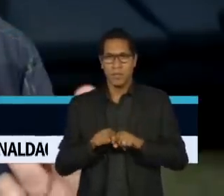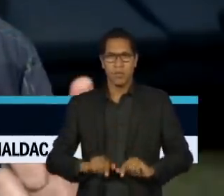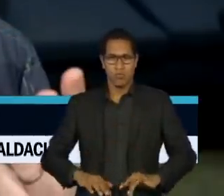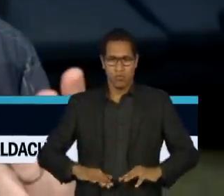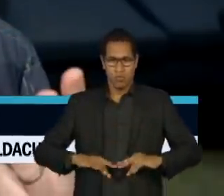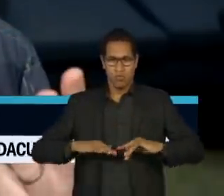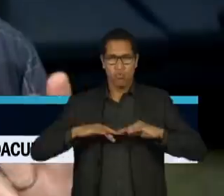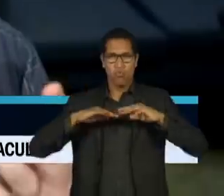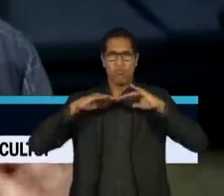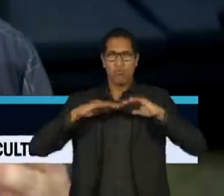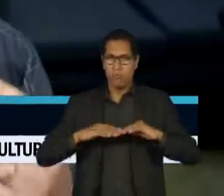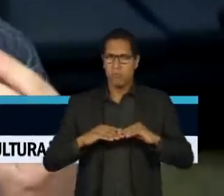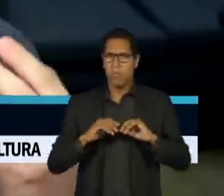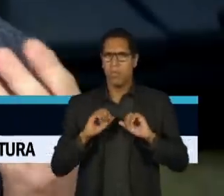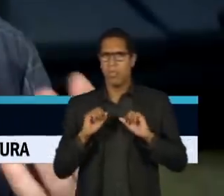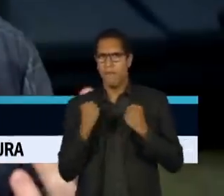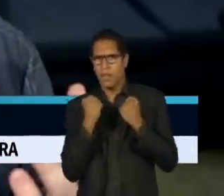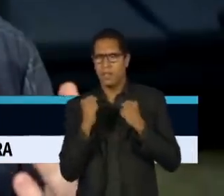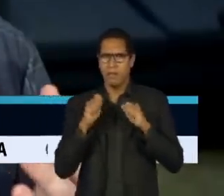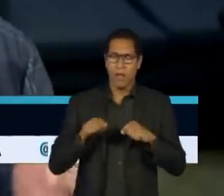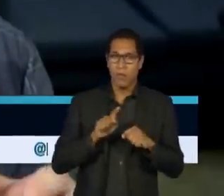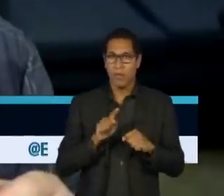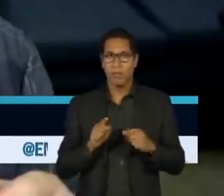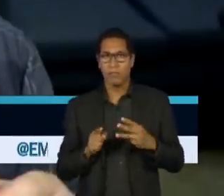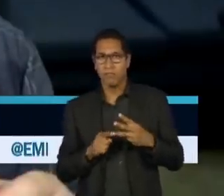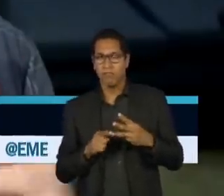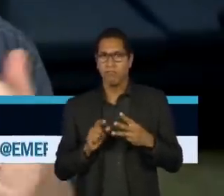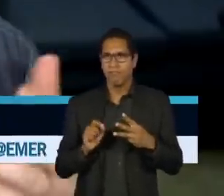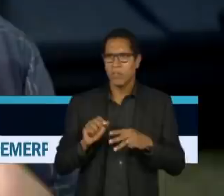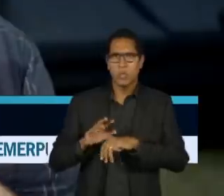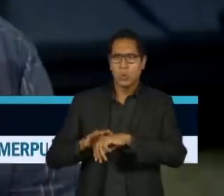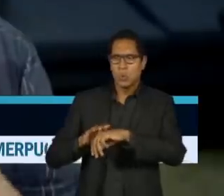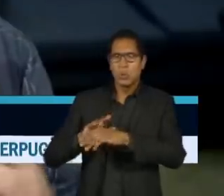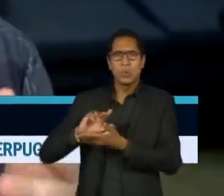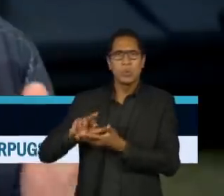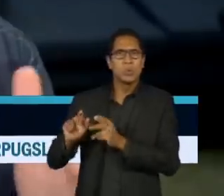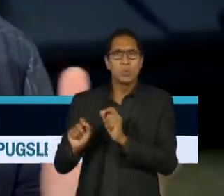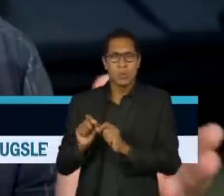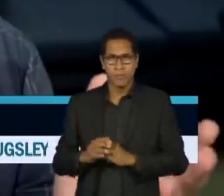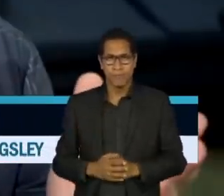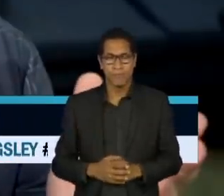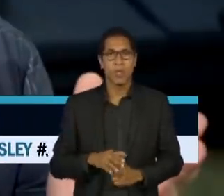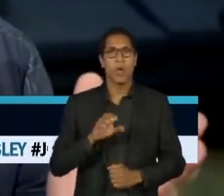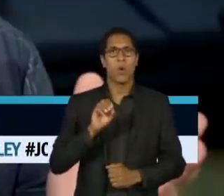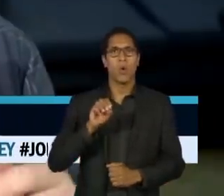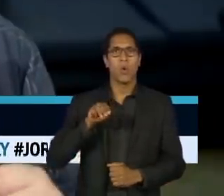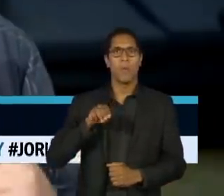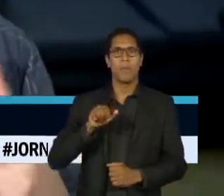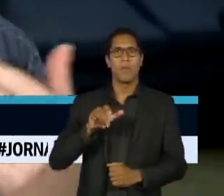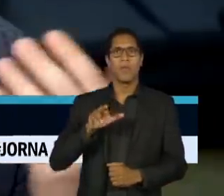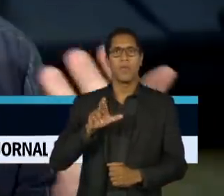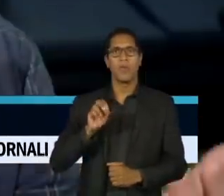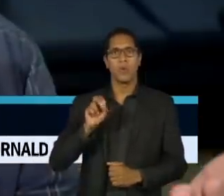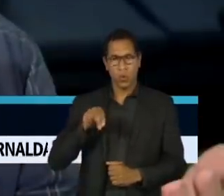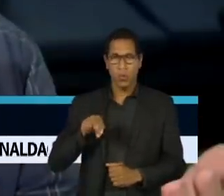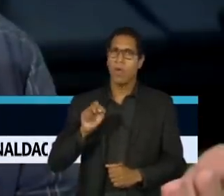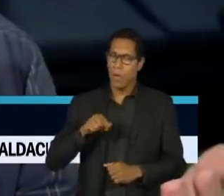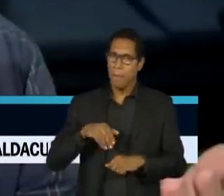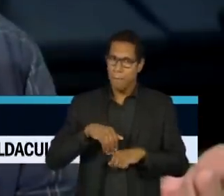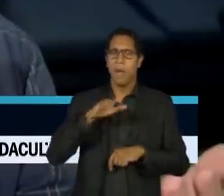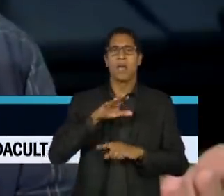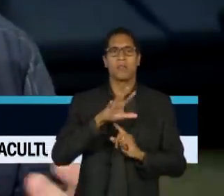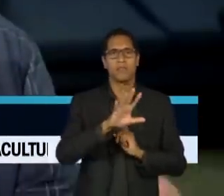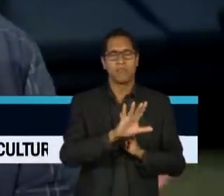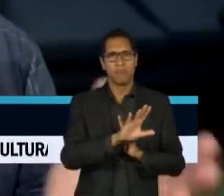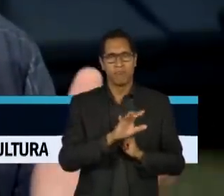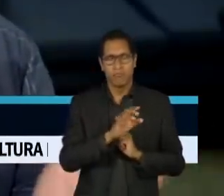é a severidade da doença que ela causa. Sobre a Ômicron, é a variante mais transmissível que nós vimos até agora por uma grande margem.